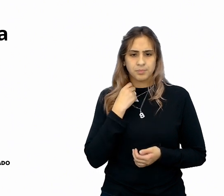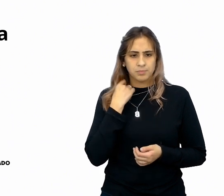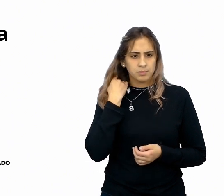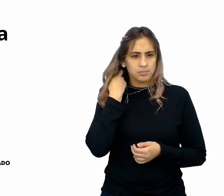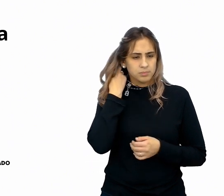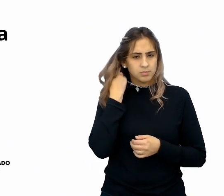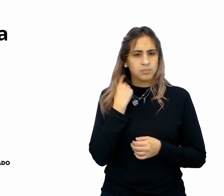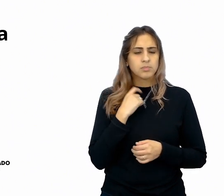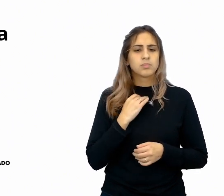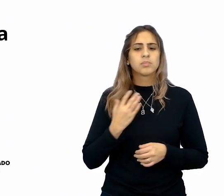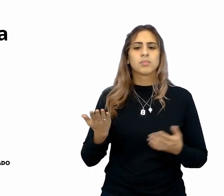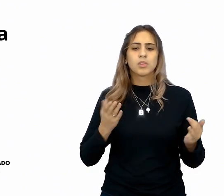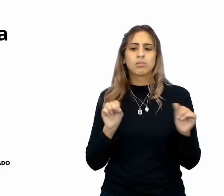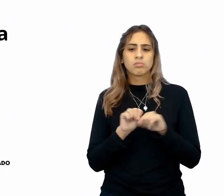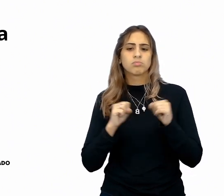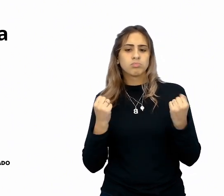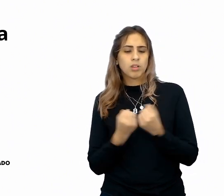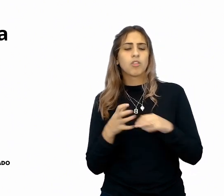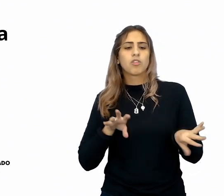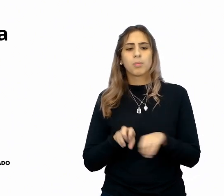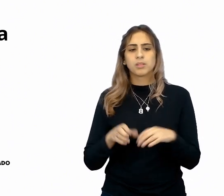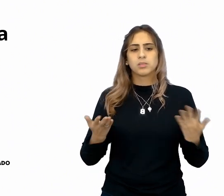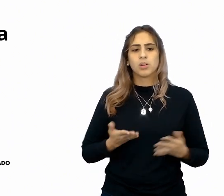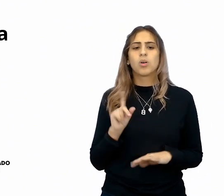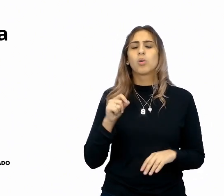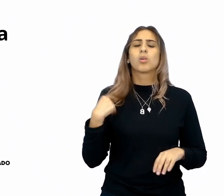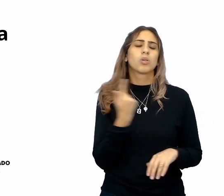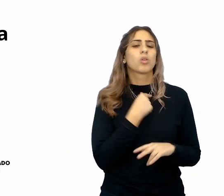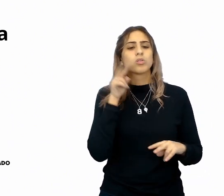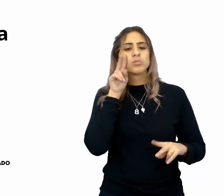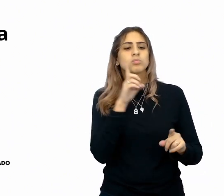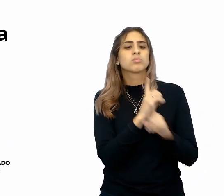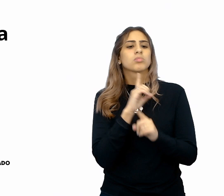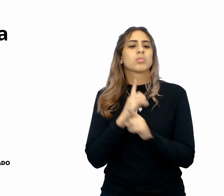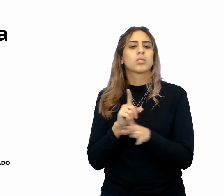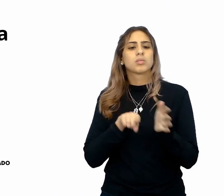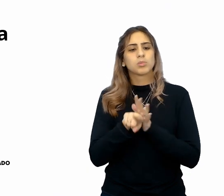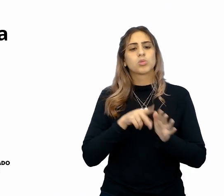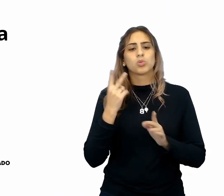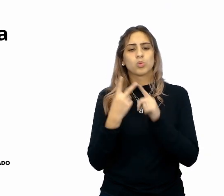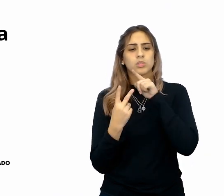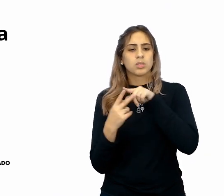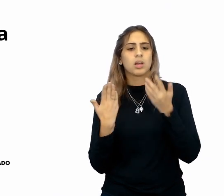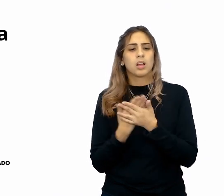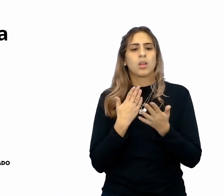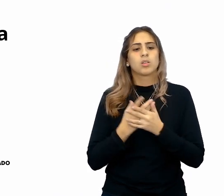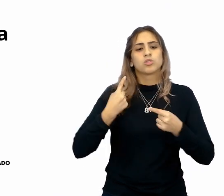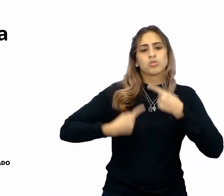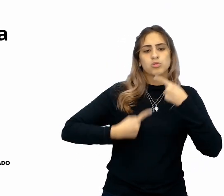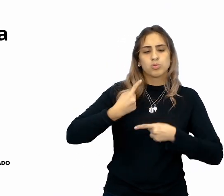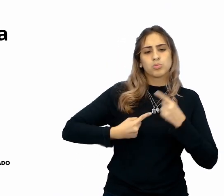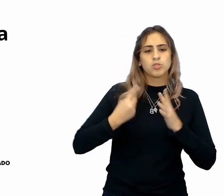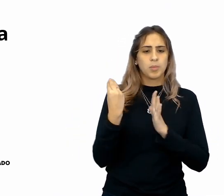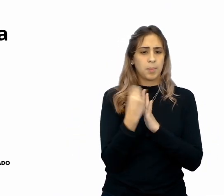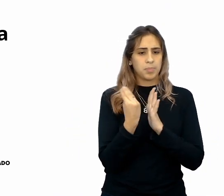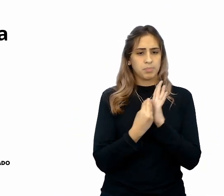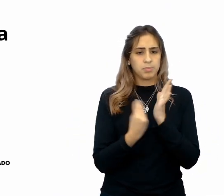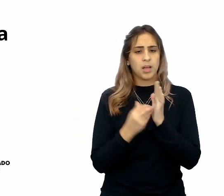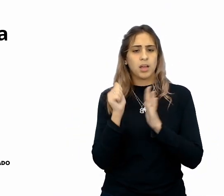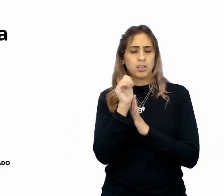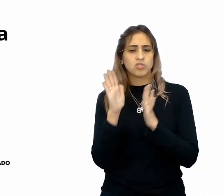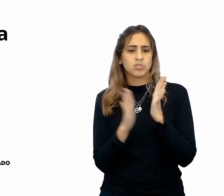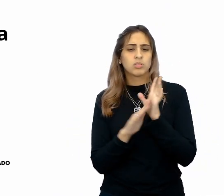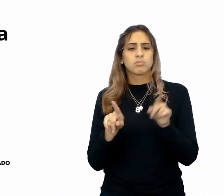Bom, vamos sintetizar a nossa formação. O que nós vimos no nosso encontro? Nós analisamos 2 aulas, nós discutimos